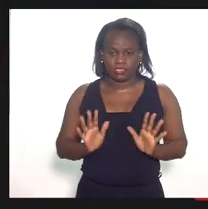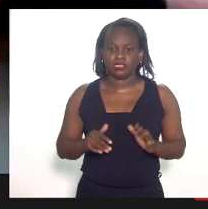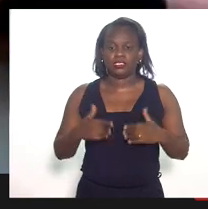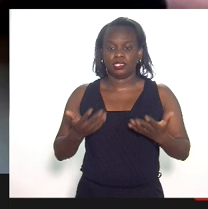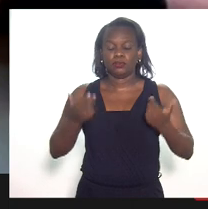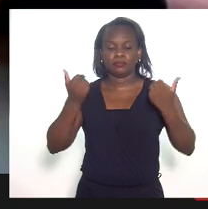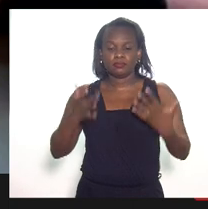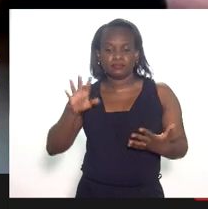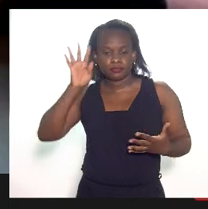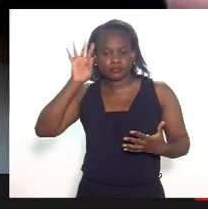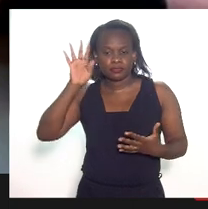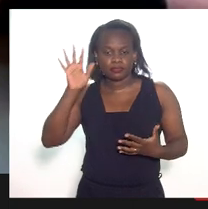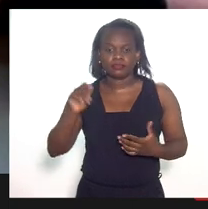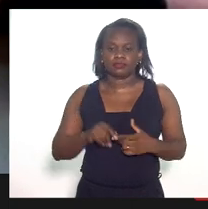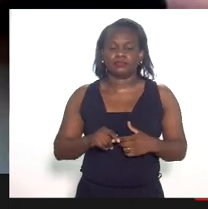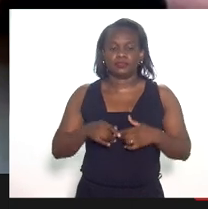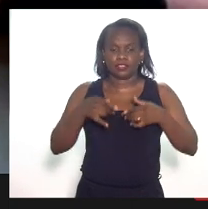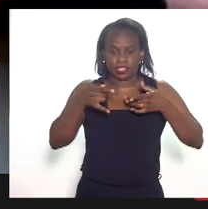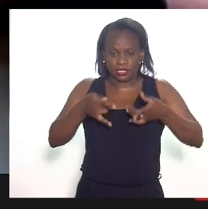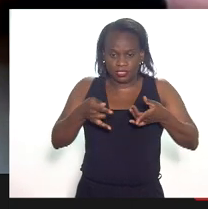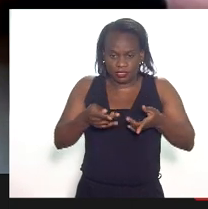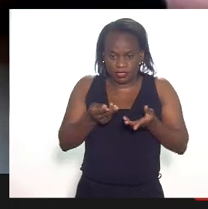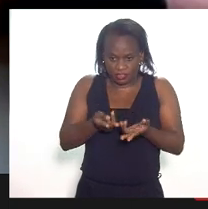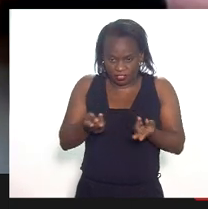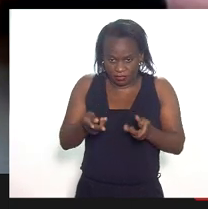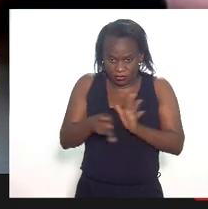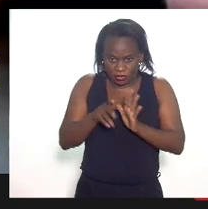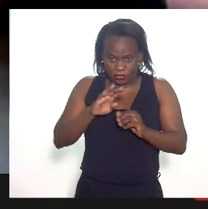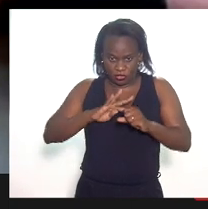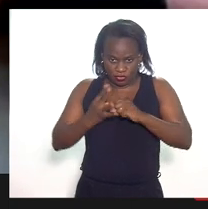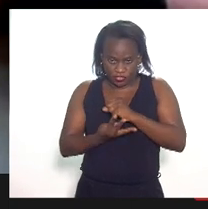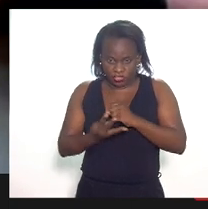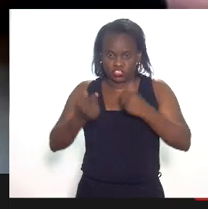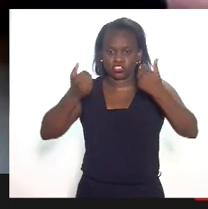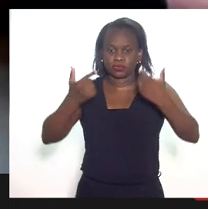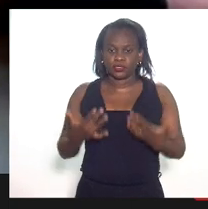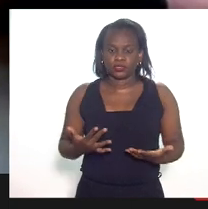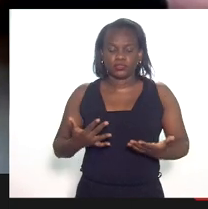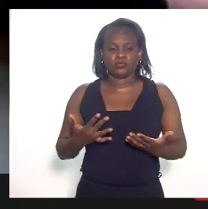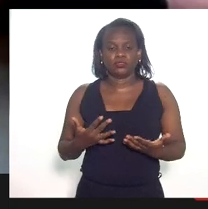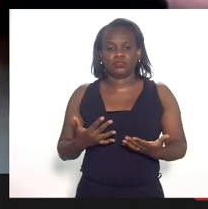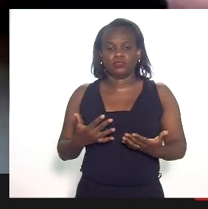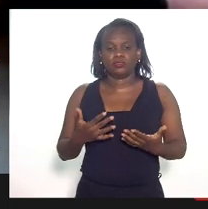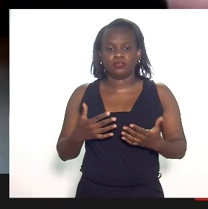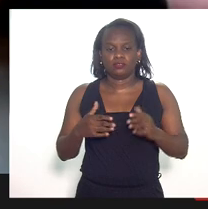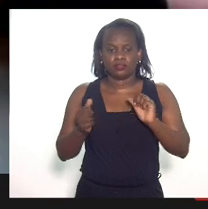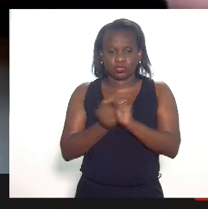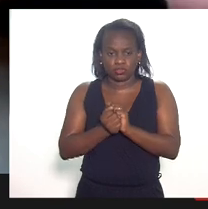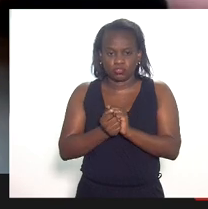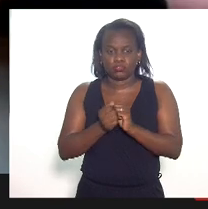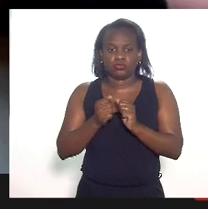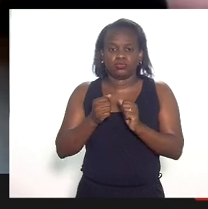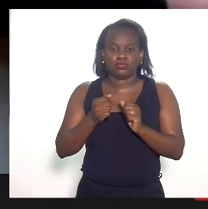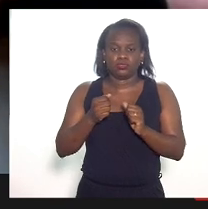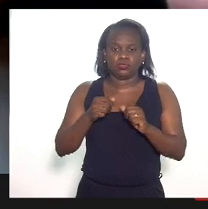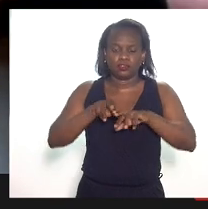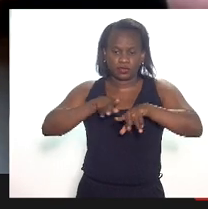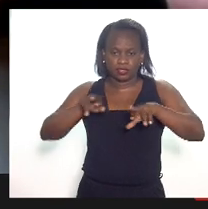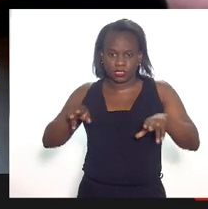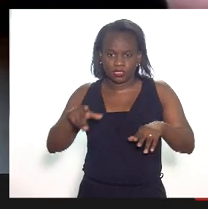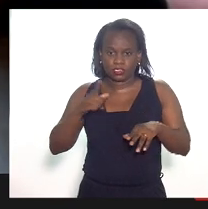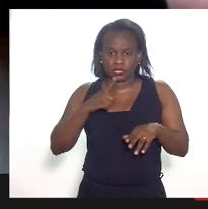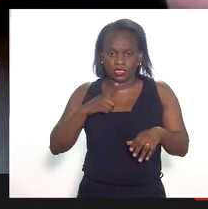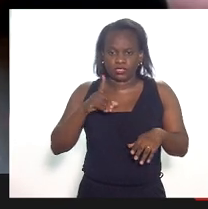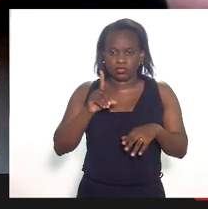só imaginar, desse leito Covid, isso foi colocado, e falando junto com os colegas, o coronel de Velho e o